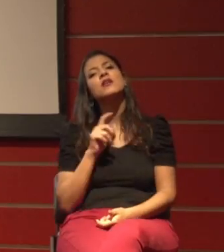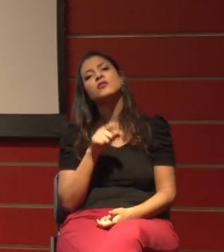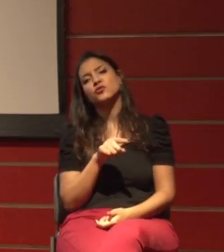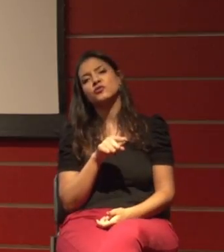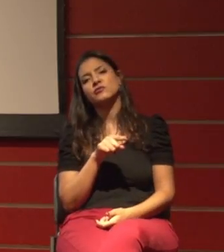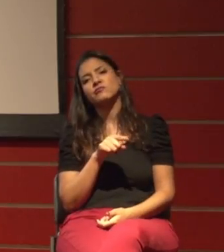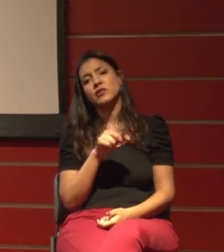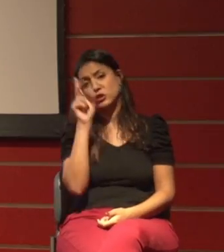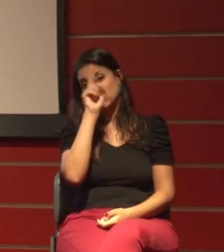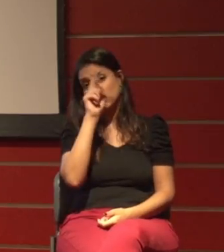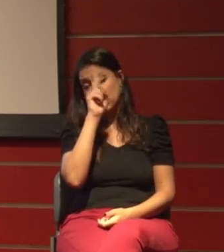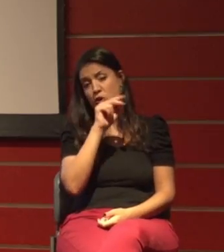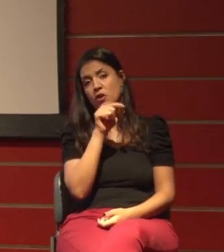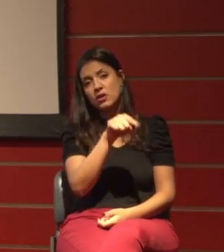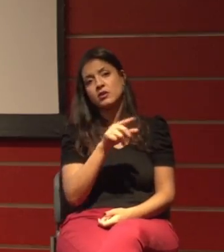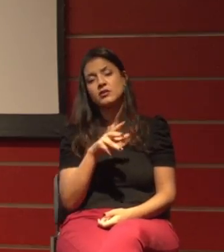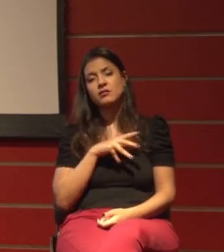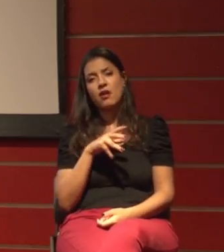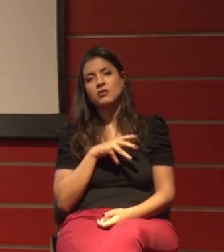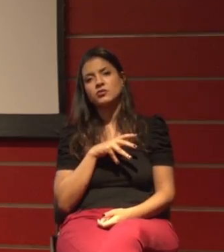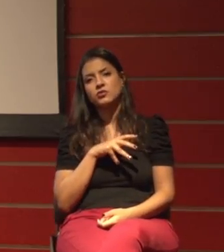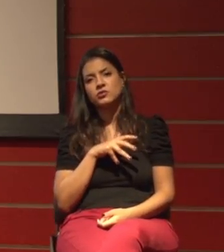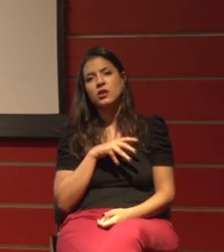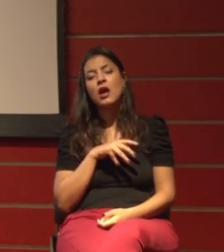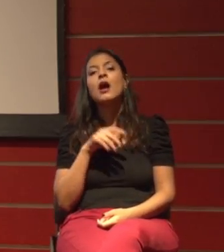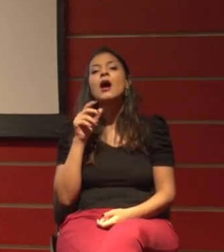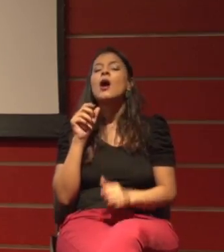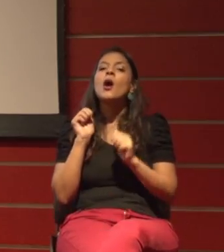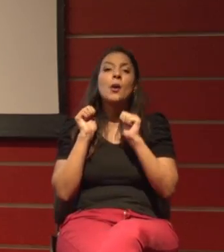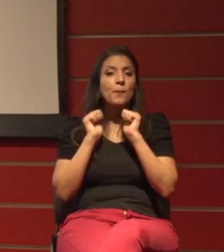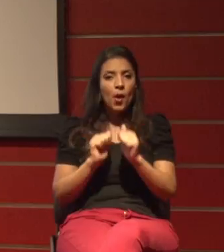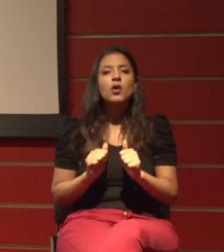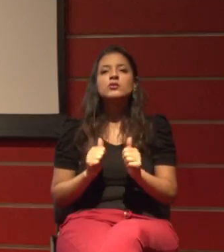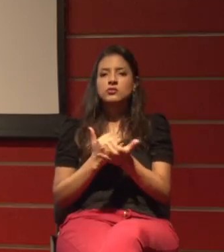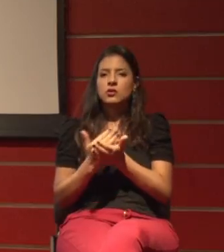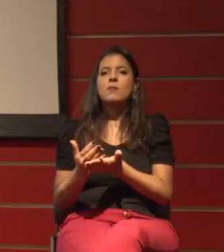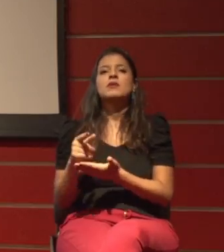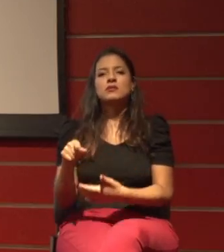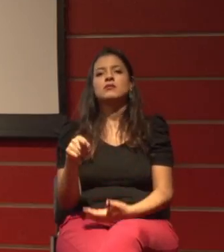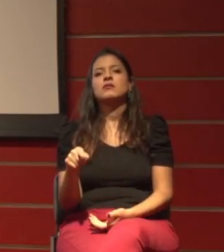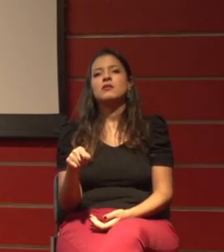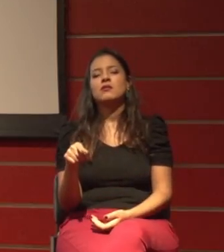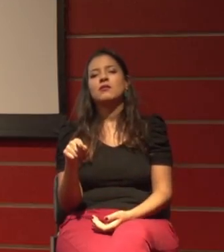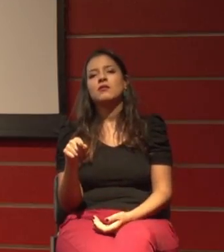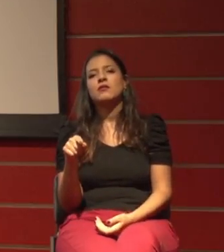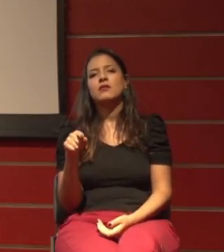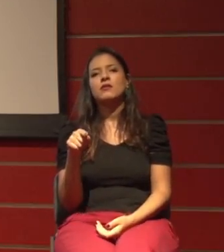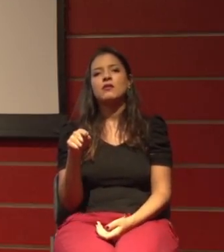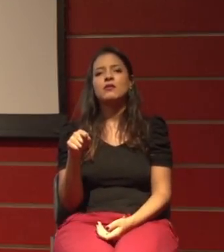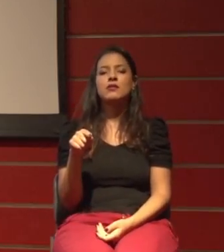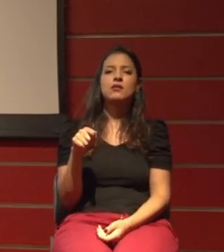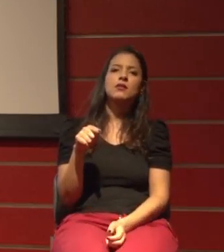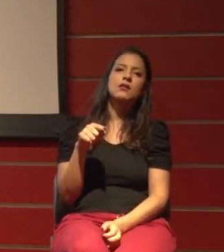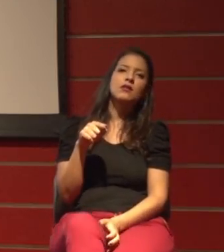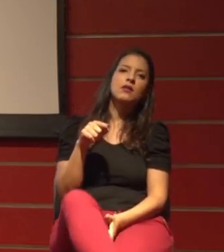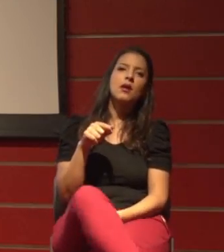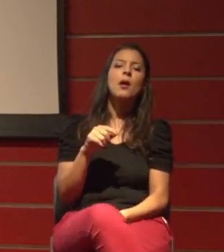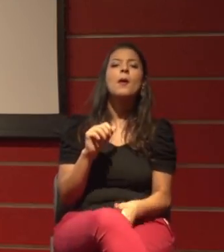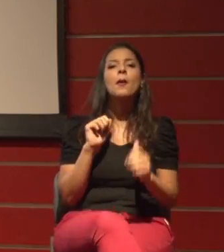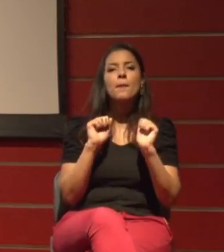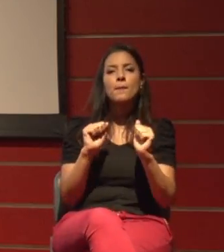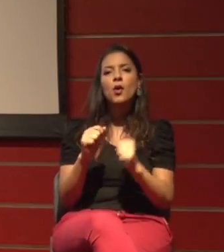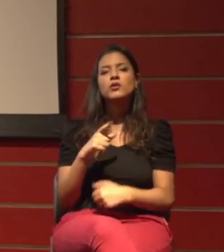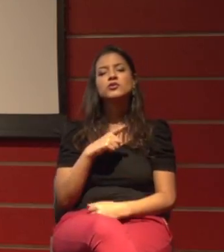a história de uma cidade por exemplo a história ela pode começar a partir daí também né Eh ela pode começar a partir de um